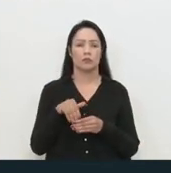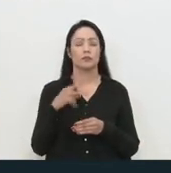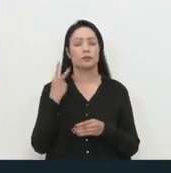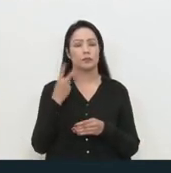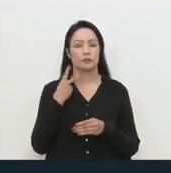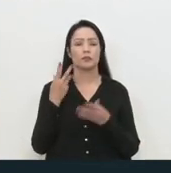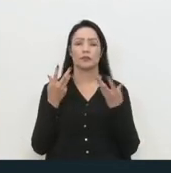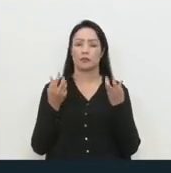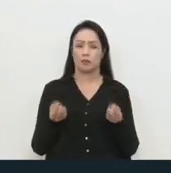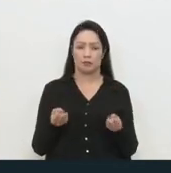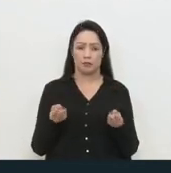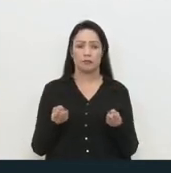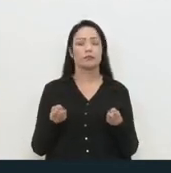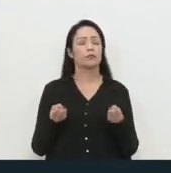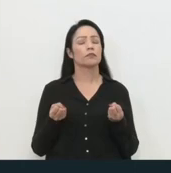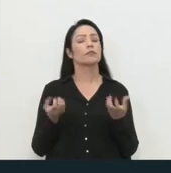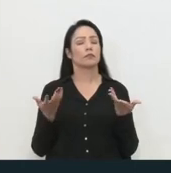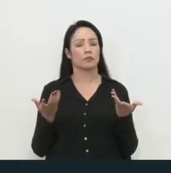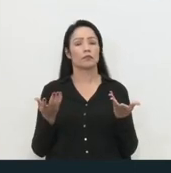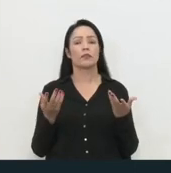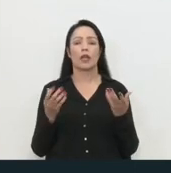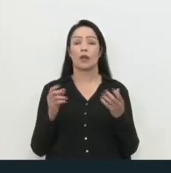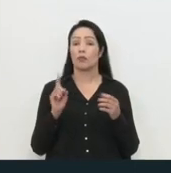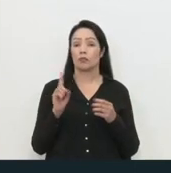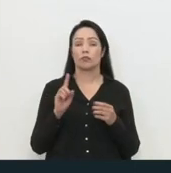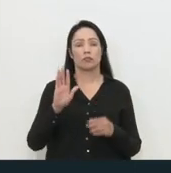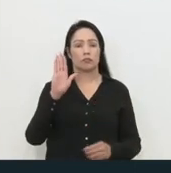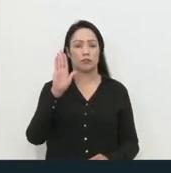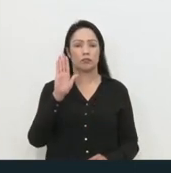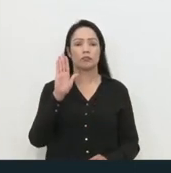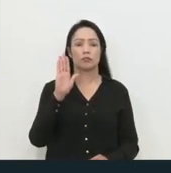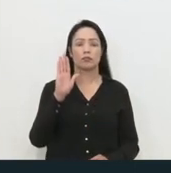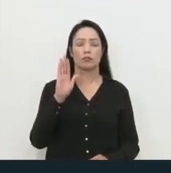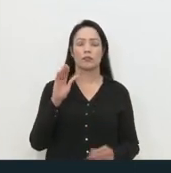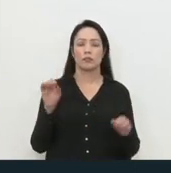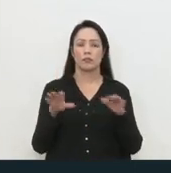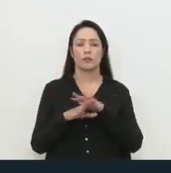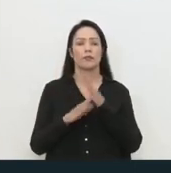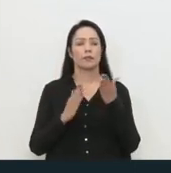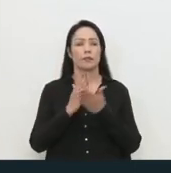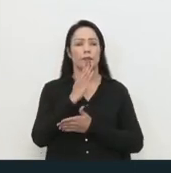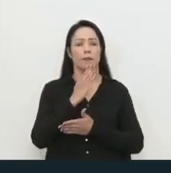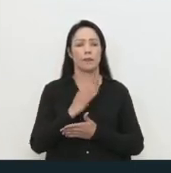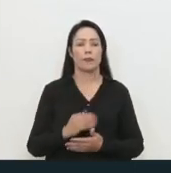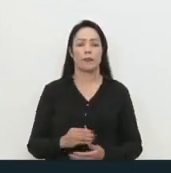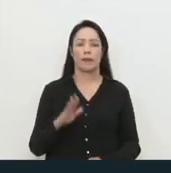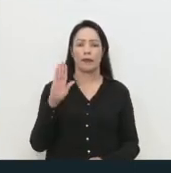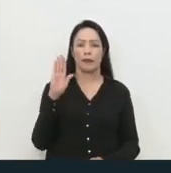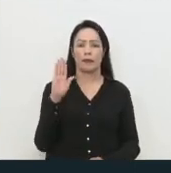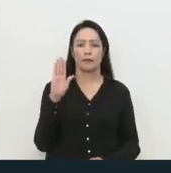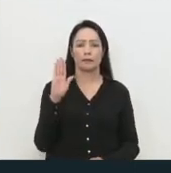favoráveis Como estão eles contrário se manifestem encerrado a votação aprovado em caminho